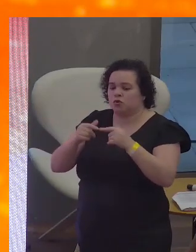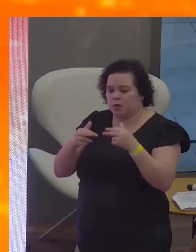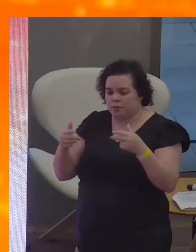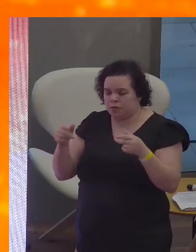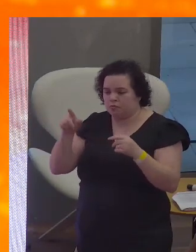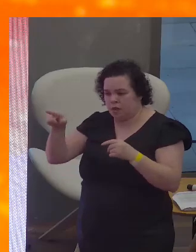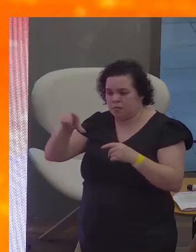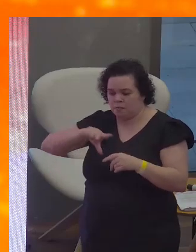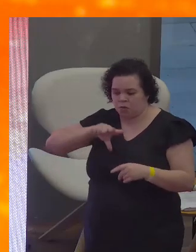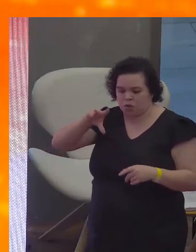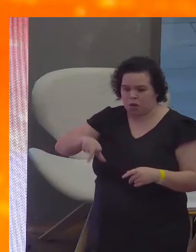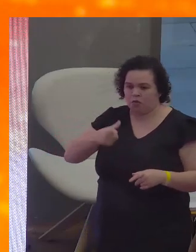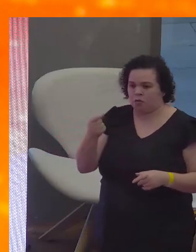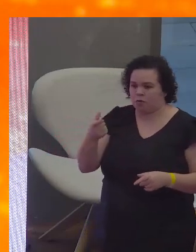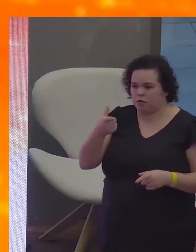2020.